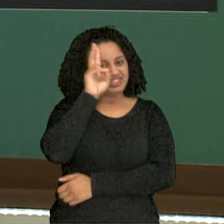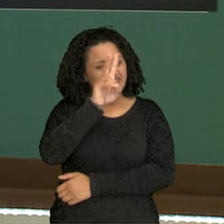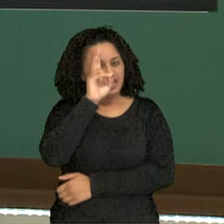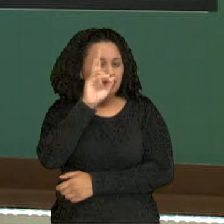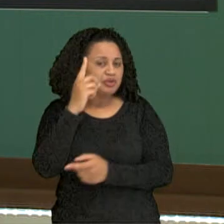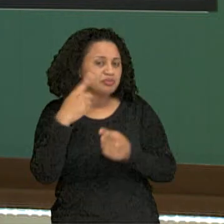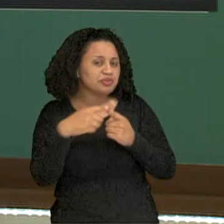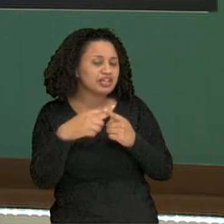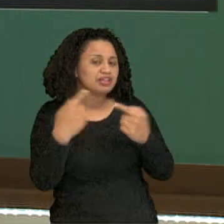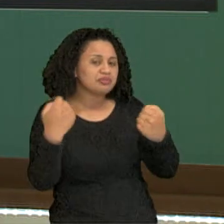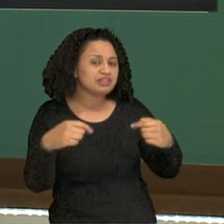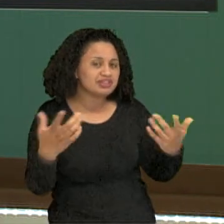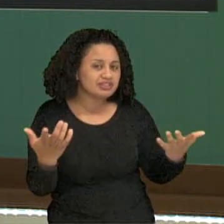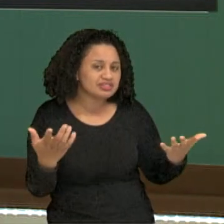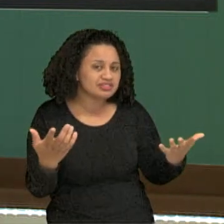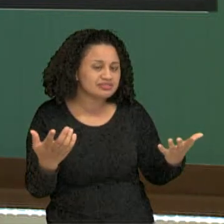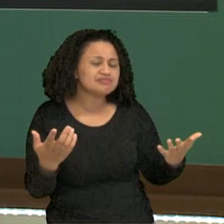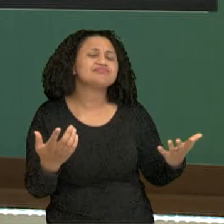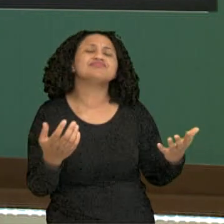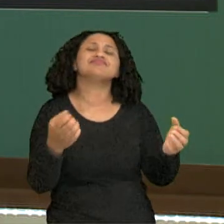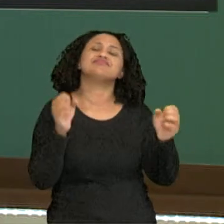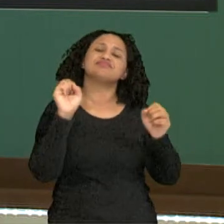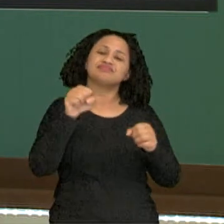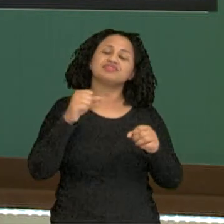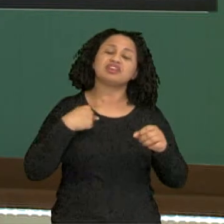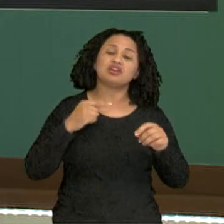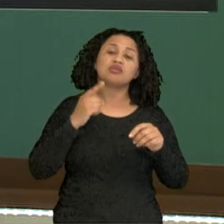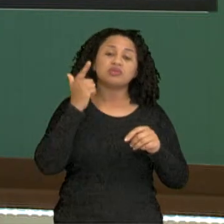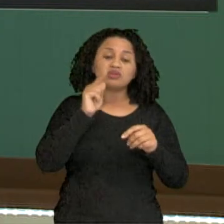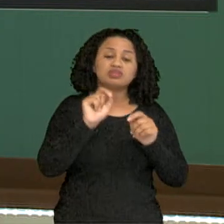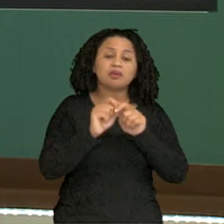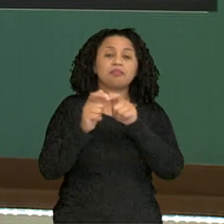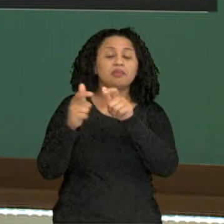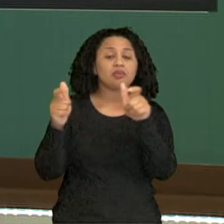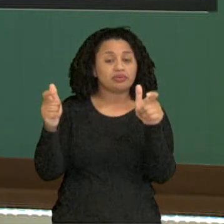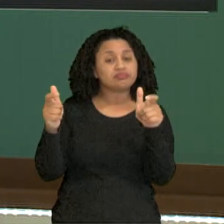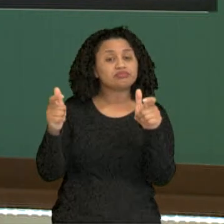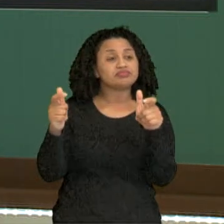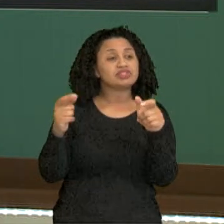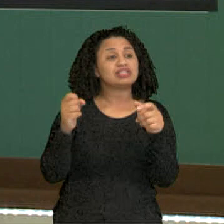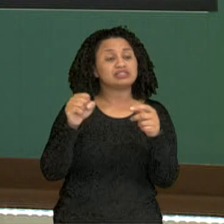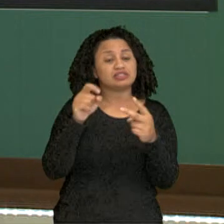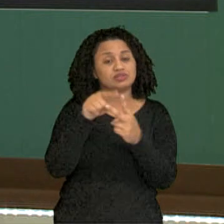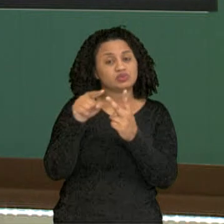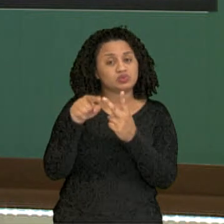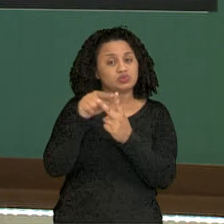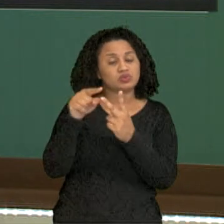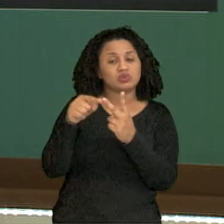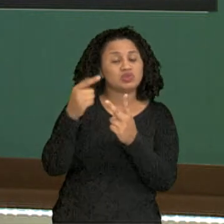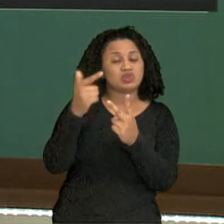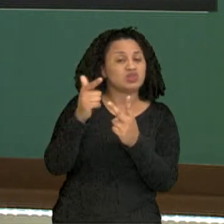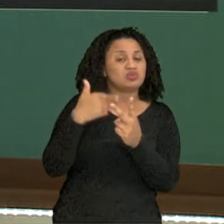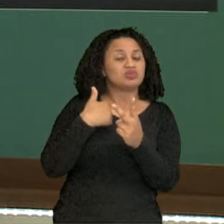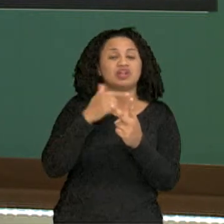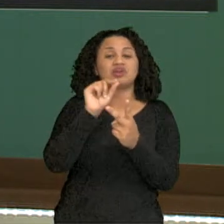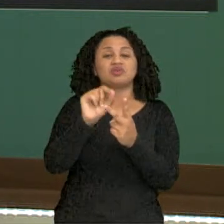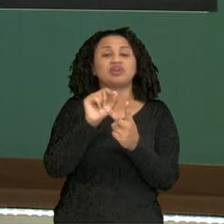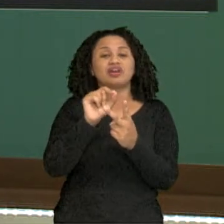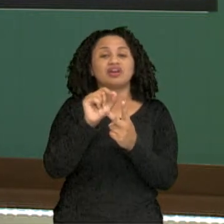quê? Isso mesmo, para a reprodução. Se essas espécies não possuem o